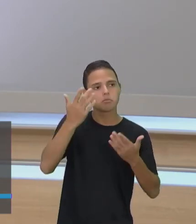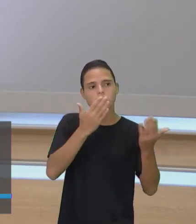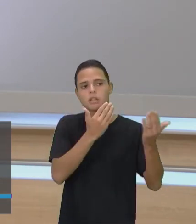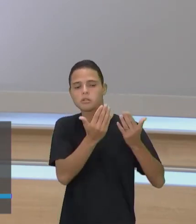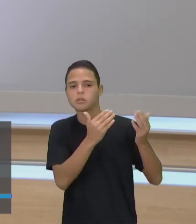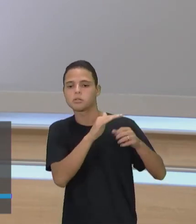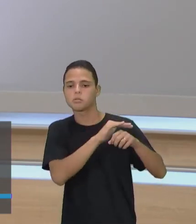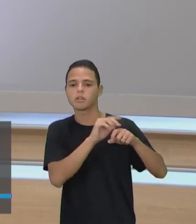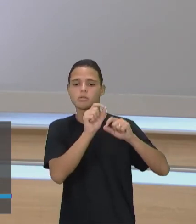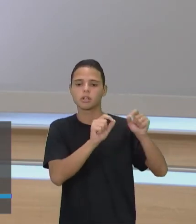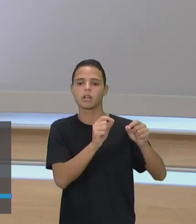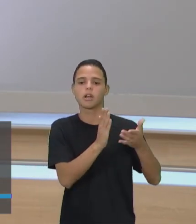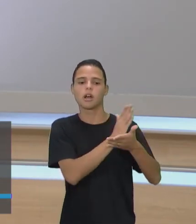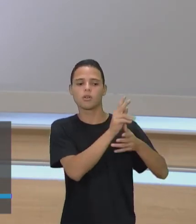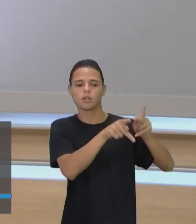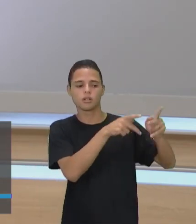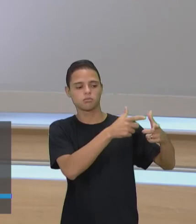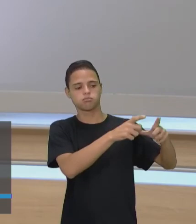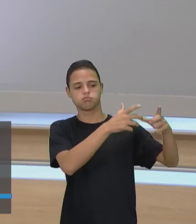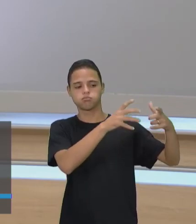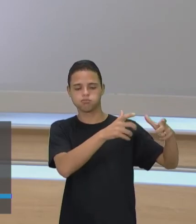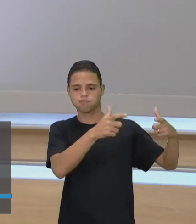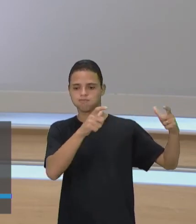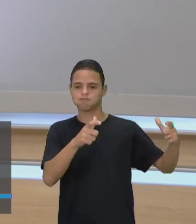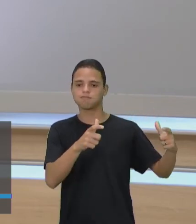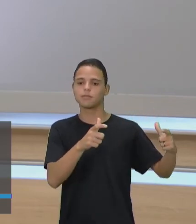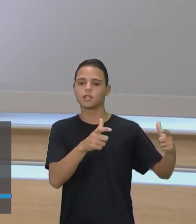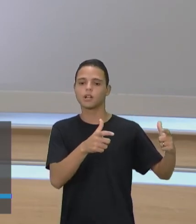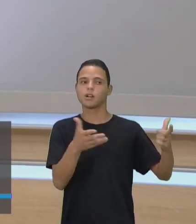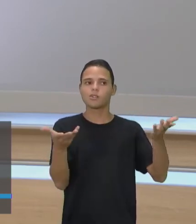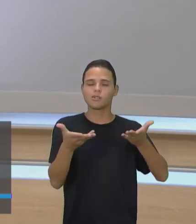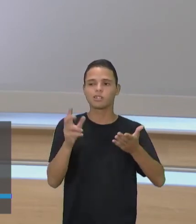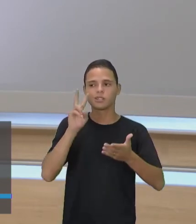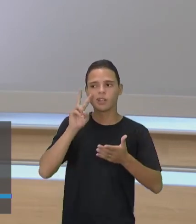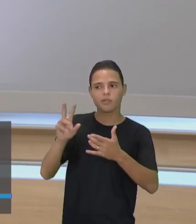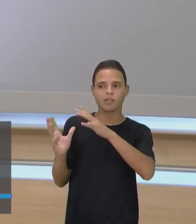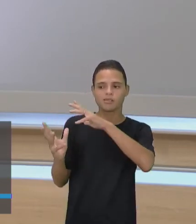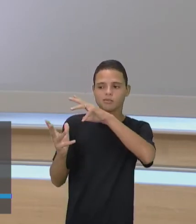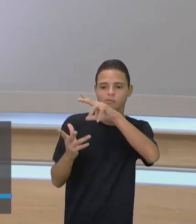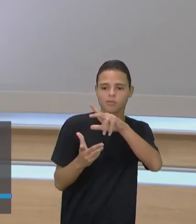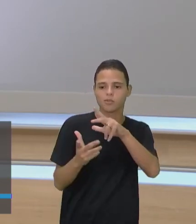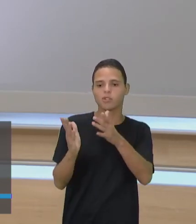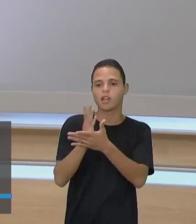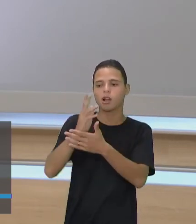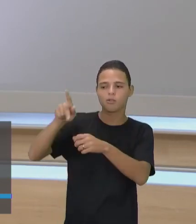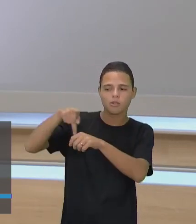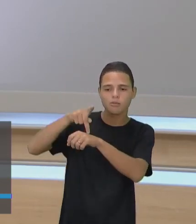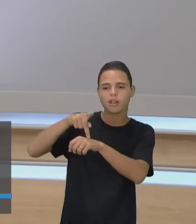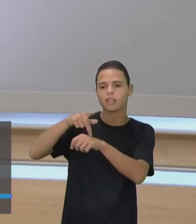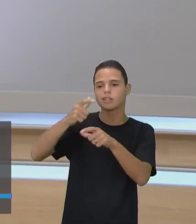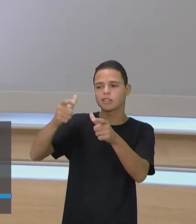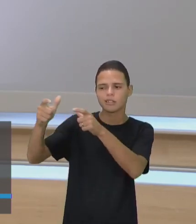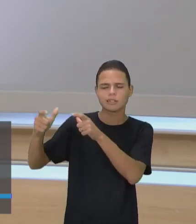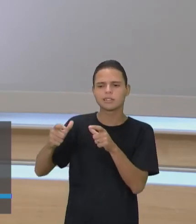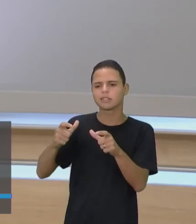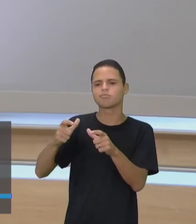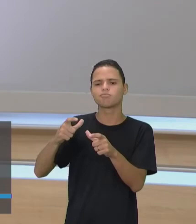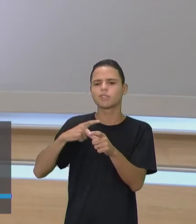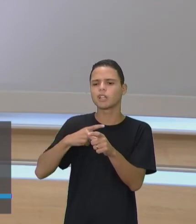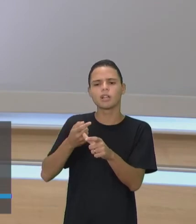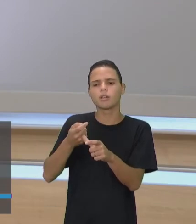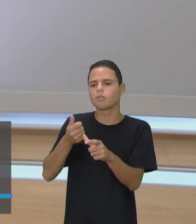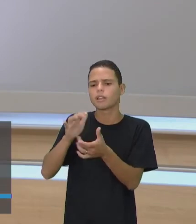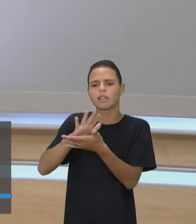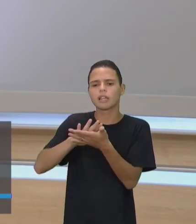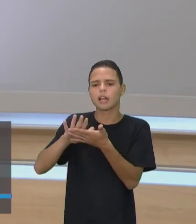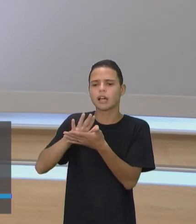lugares superpopulados, são pouquíssimos lugares no mundo que são realmente inóspitos, que não tem ninguém lá. Né?